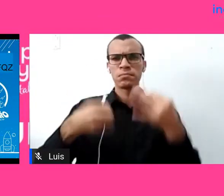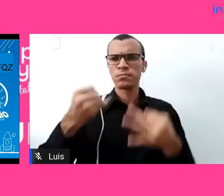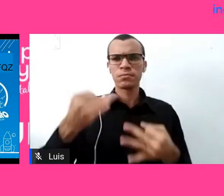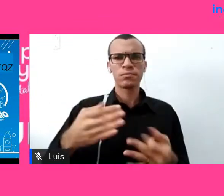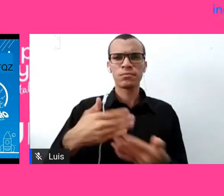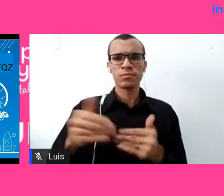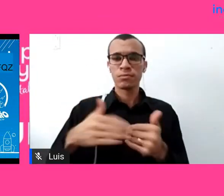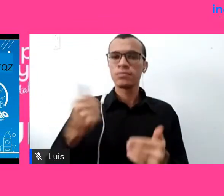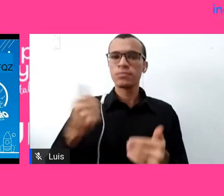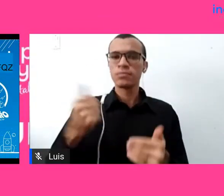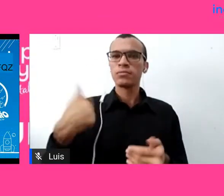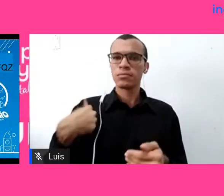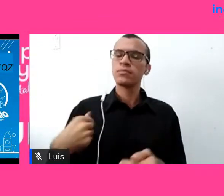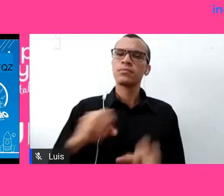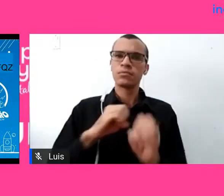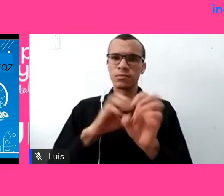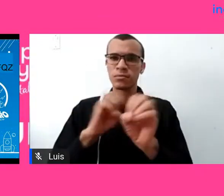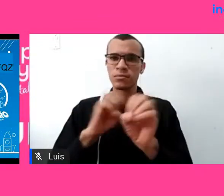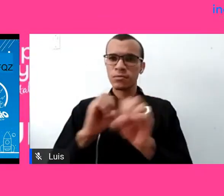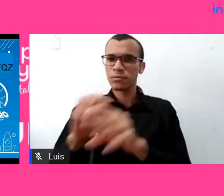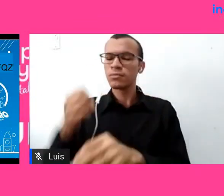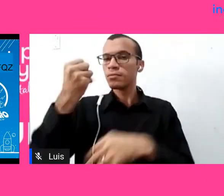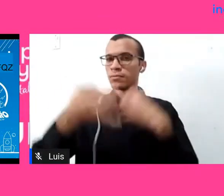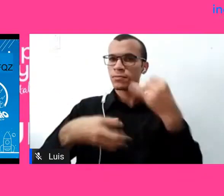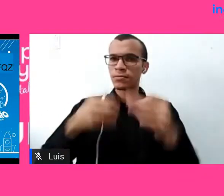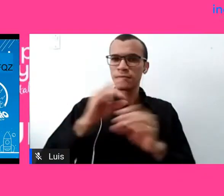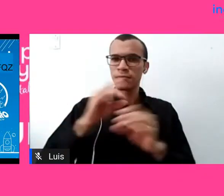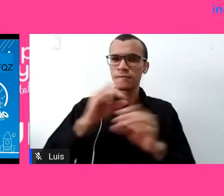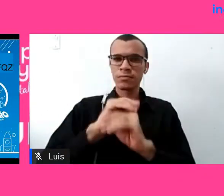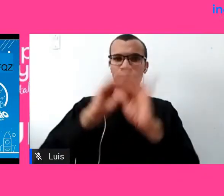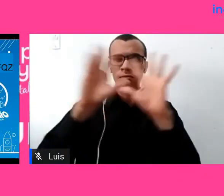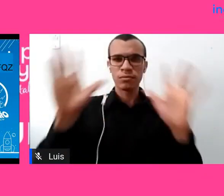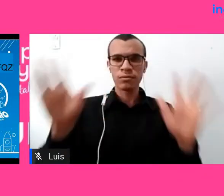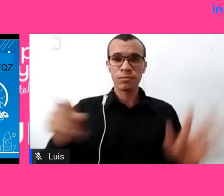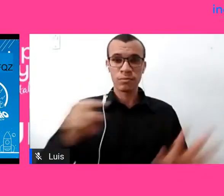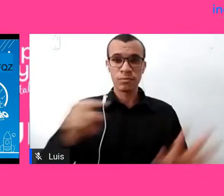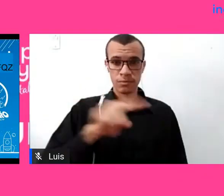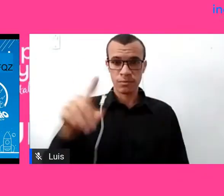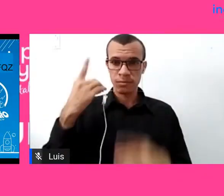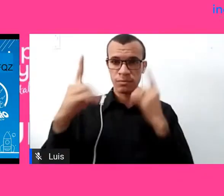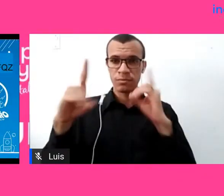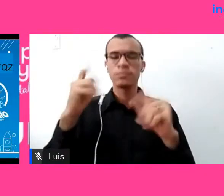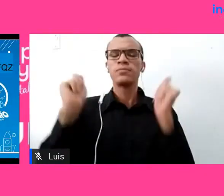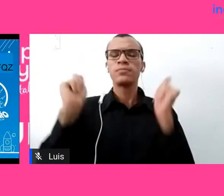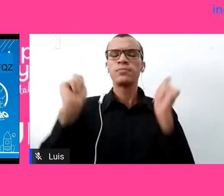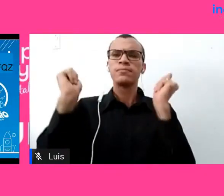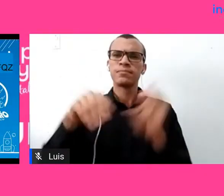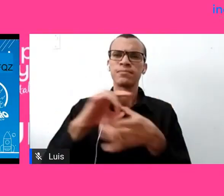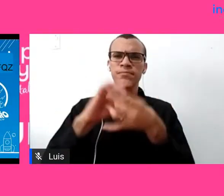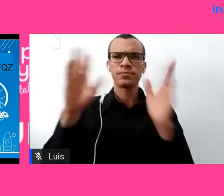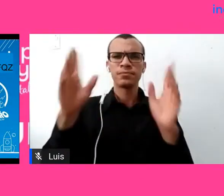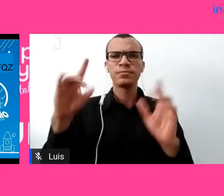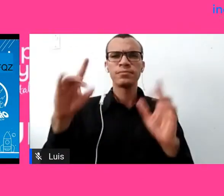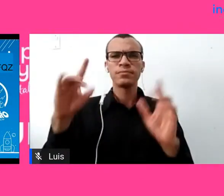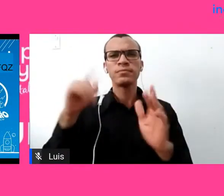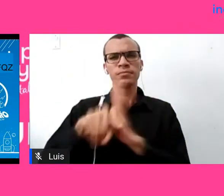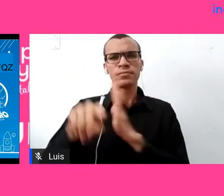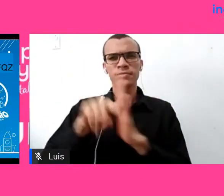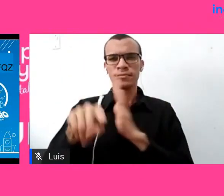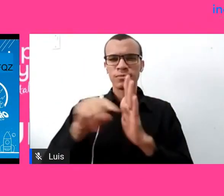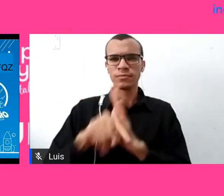explicar tudo da melhor forma possível, mas se ficar alguma dúvida, vocês podem ir perguntando durante o nosso